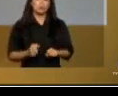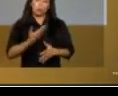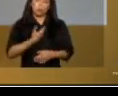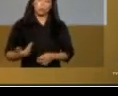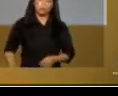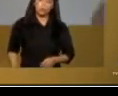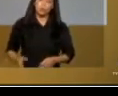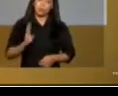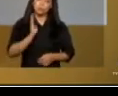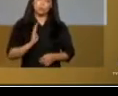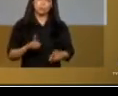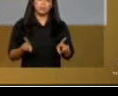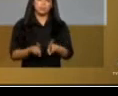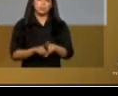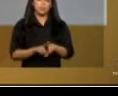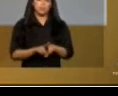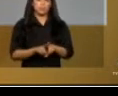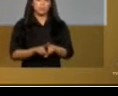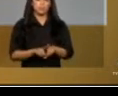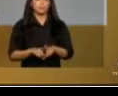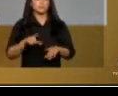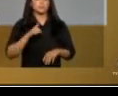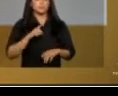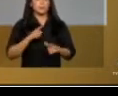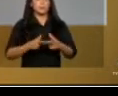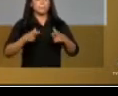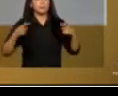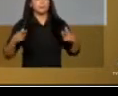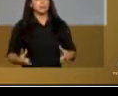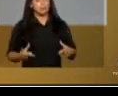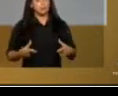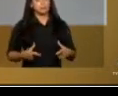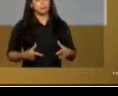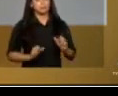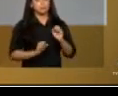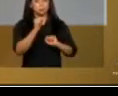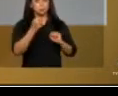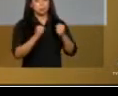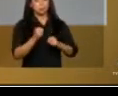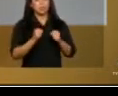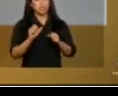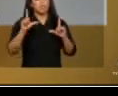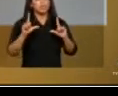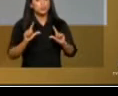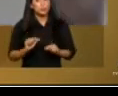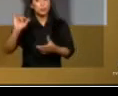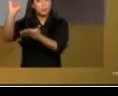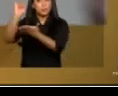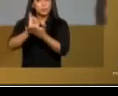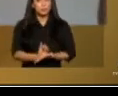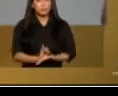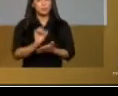brasileiro. Além de aumentar a capacidade de refino e diminuir nossa dependência das importações, será